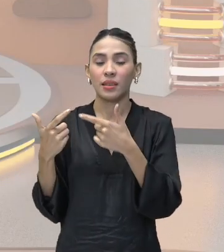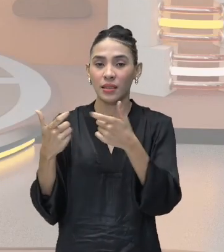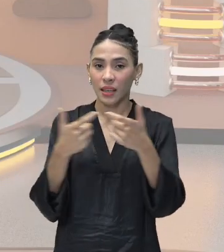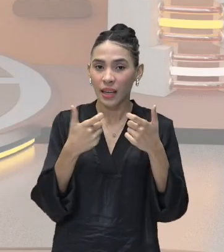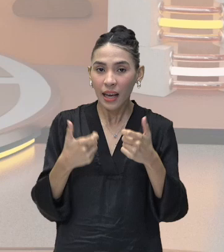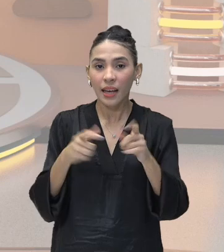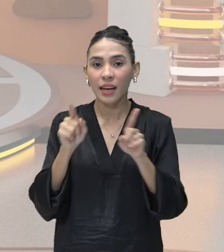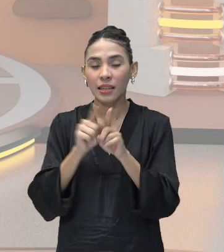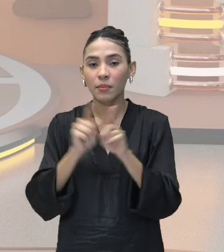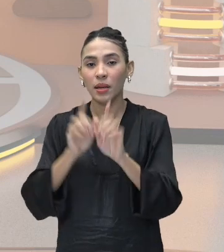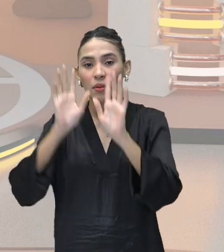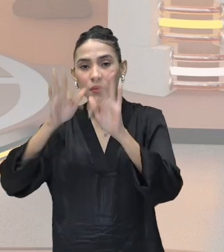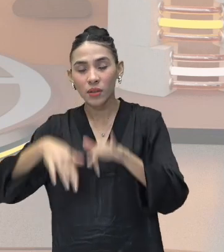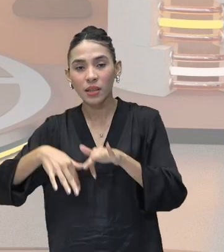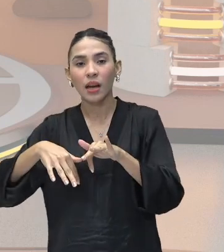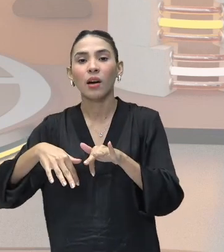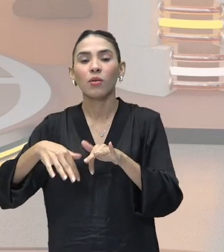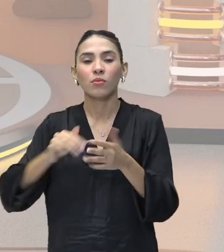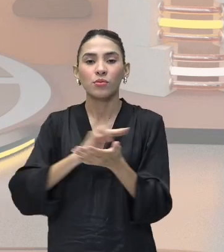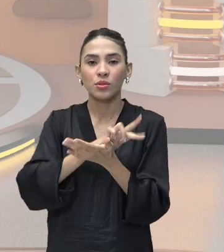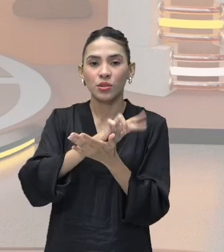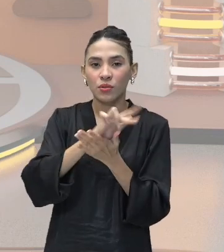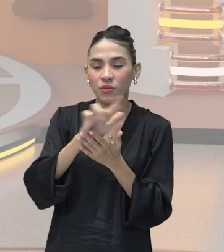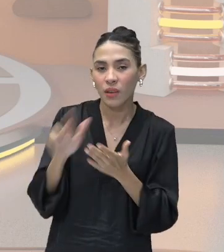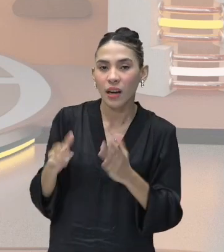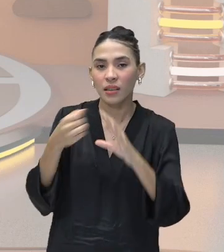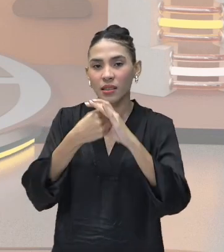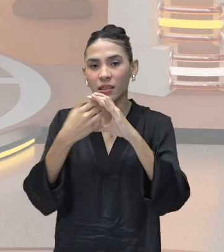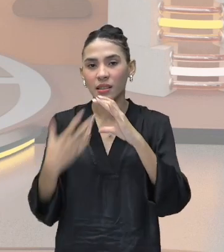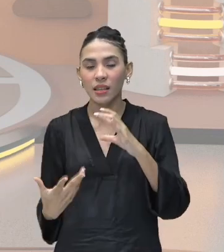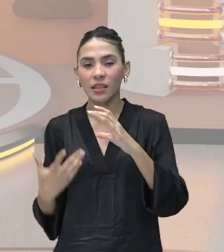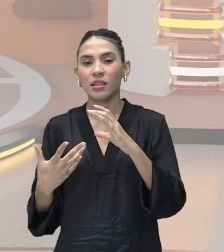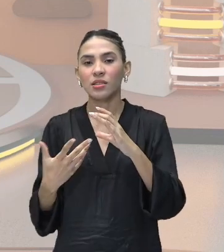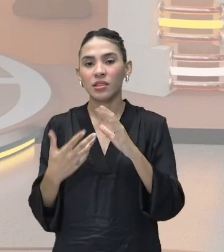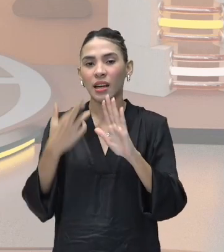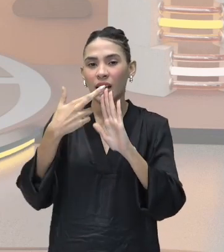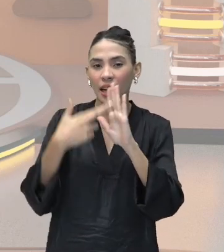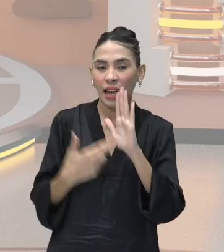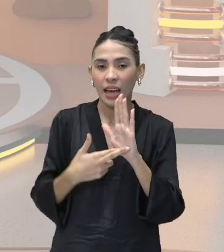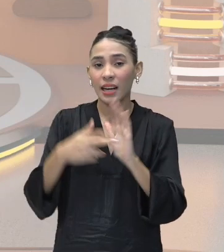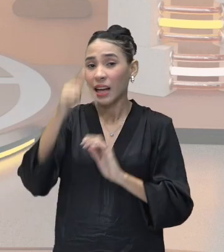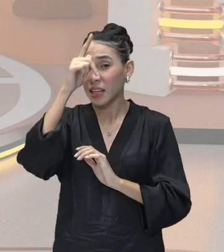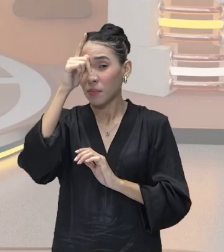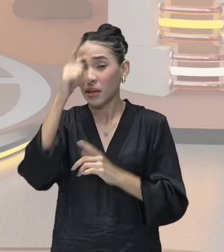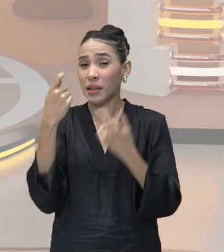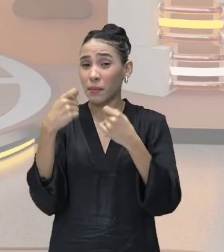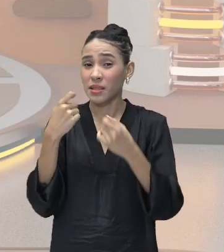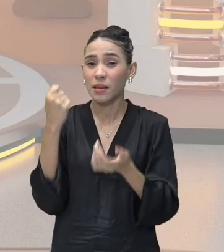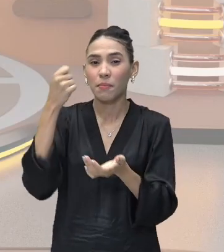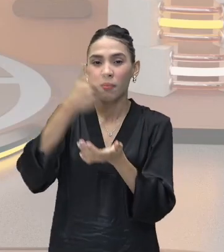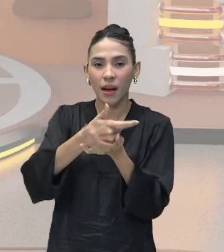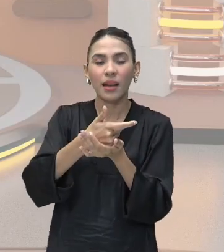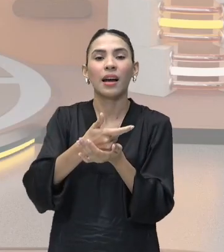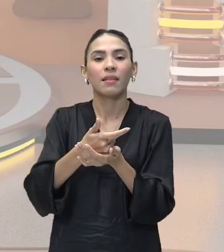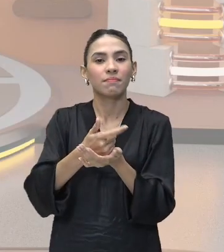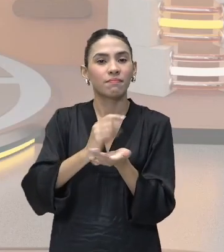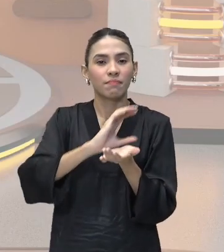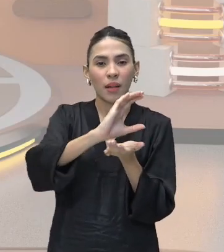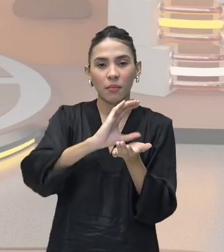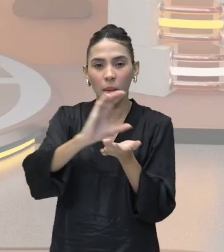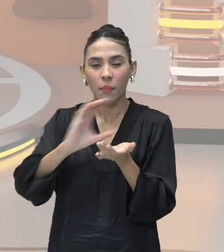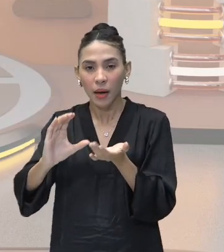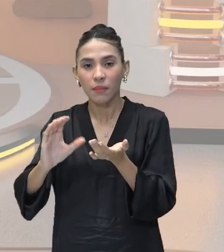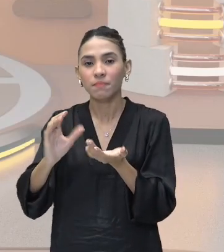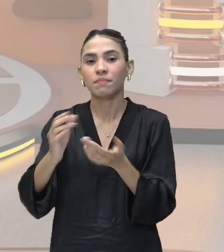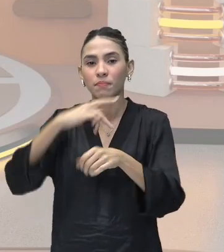né, o Tratado de Versalhes vai impor uma série de sanções sobre a Alemanha, que ela tinha que pagar muitas indenizações para os países que